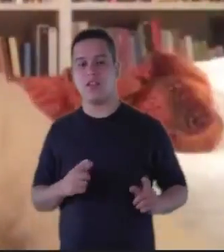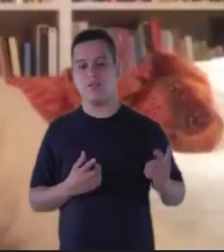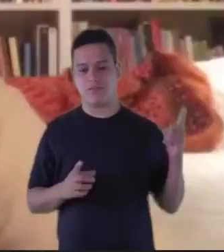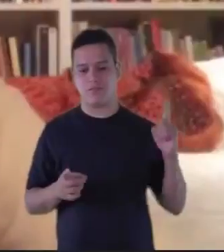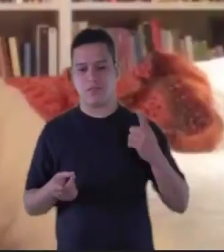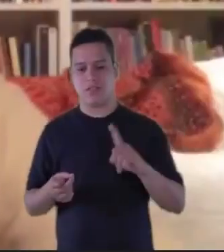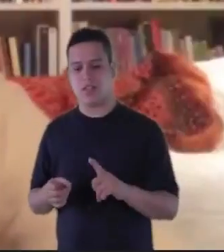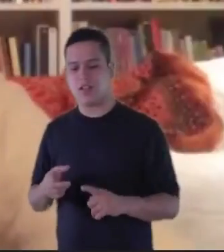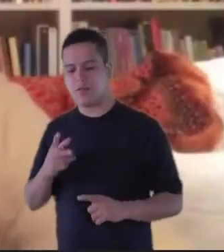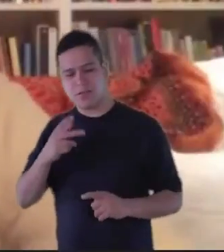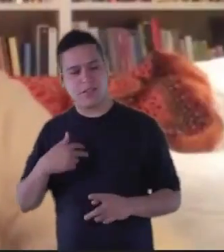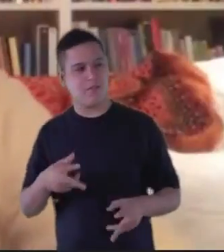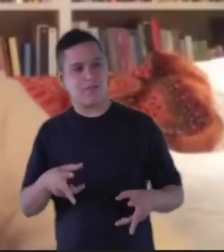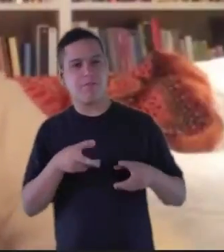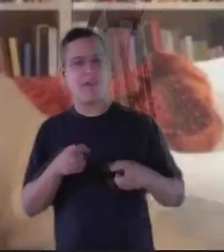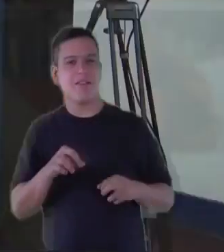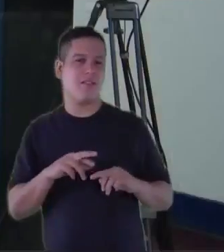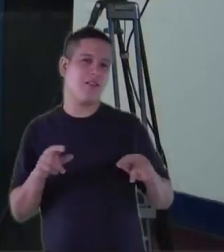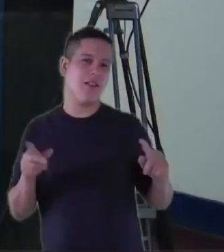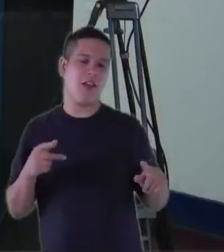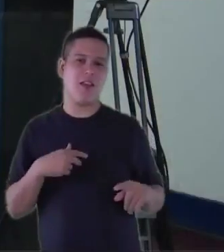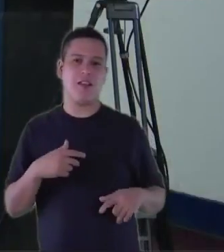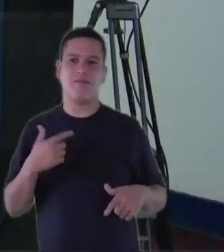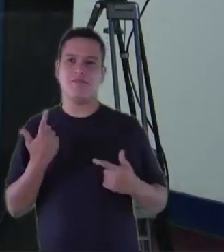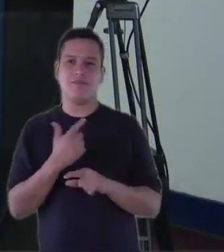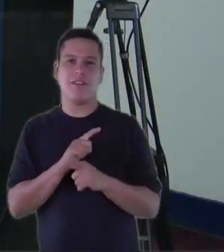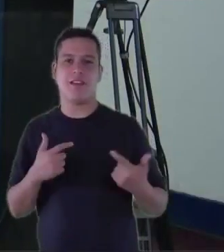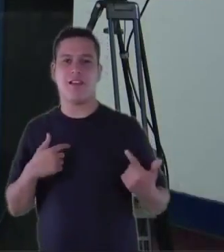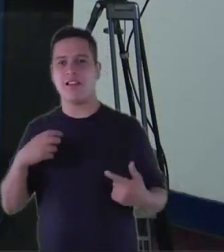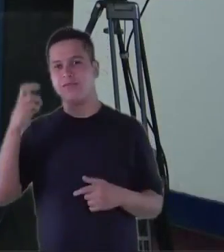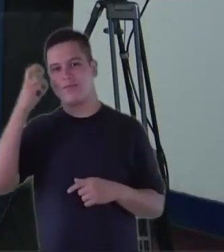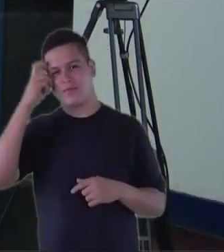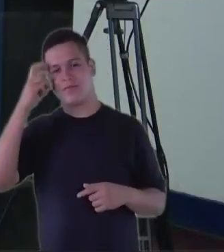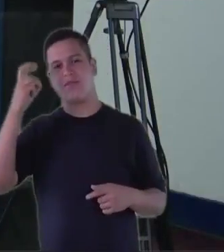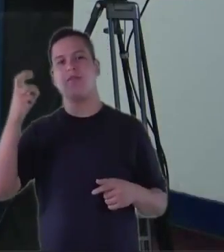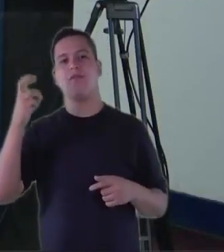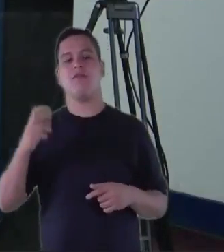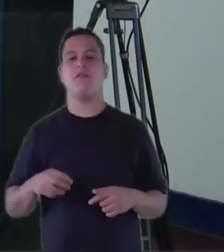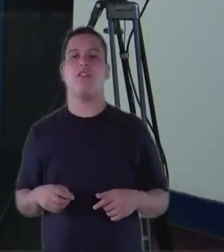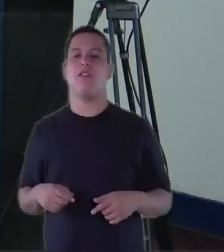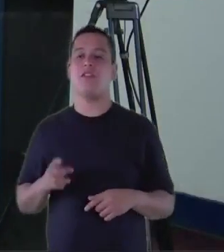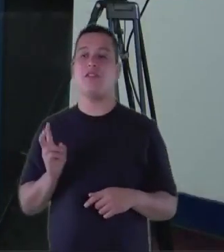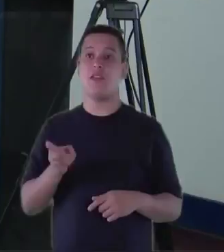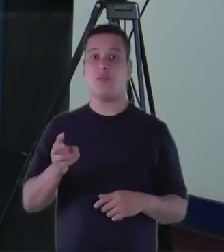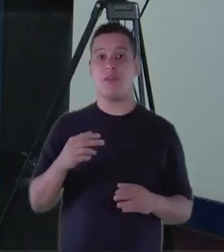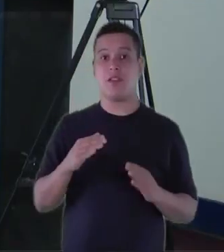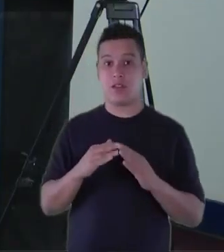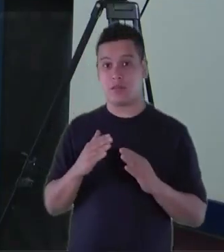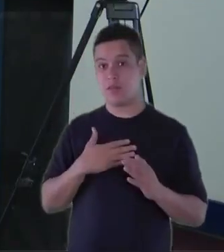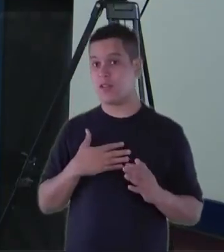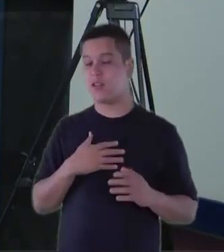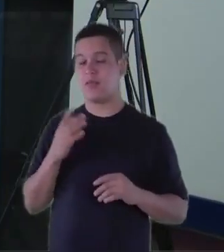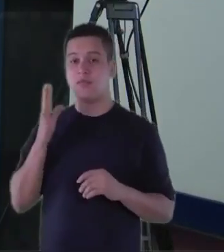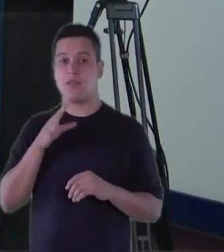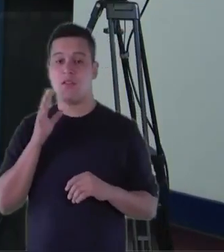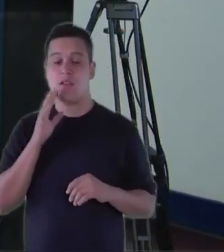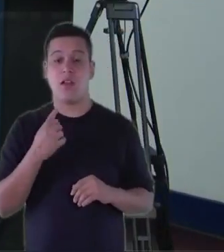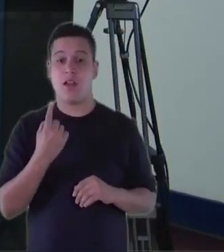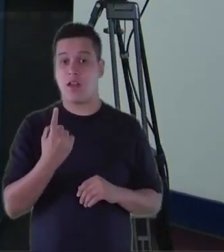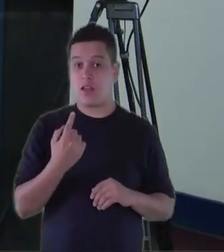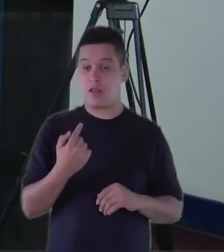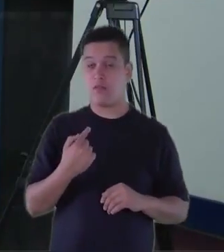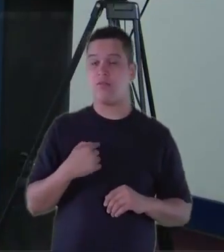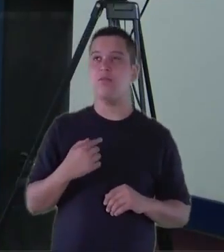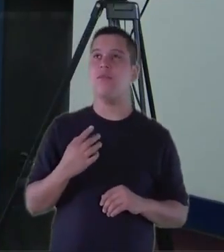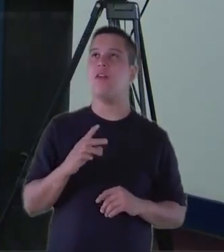figura diferente, muito carismática, engraçada, inteligente. Quando ela ia lá em casa era muito legal. E aí eu lembrei que uma vez a